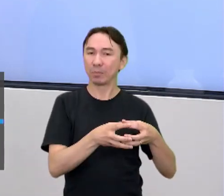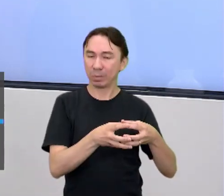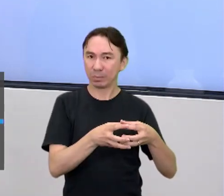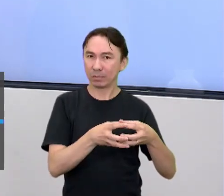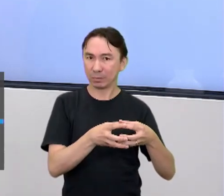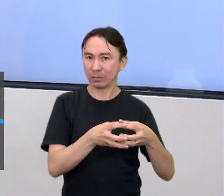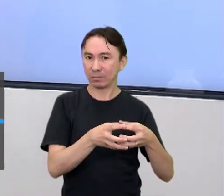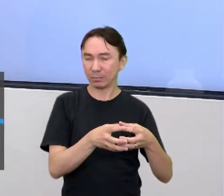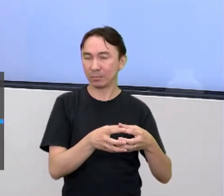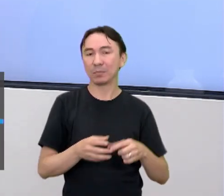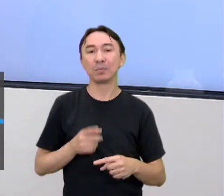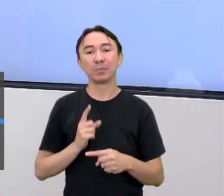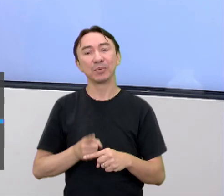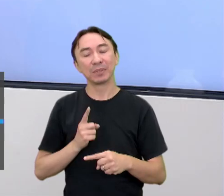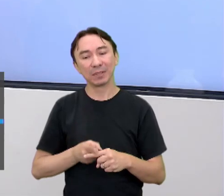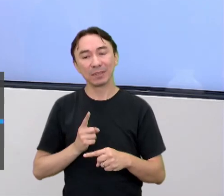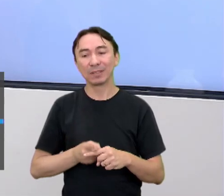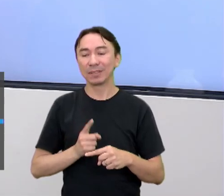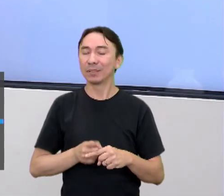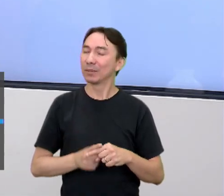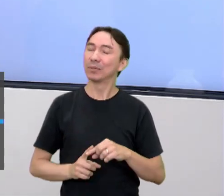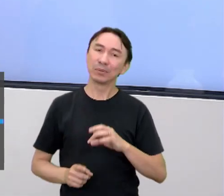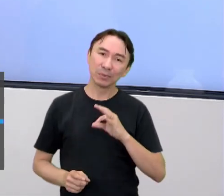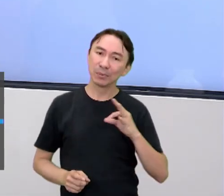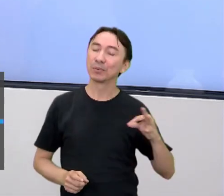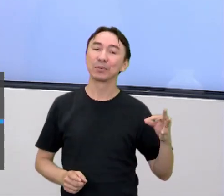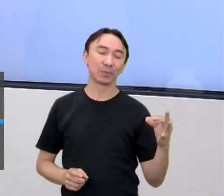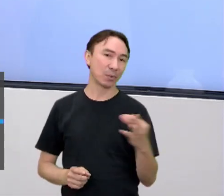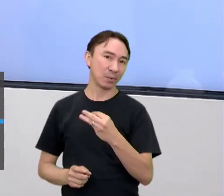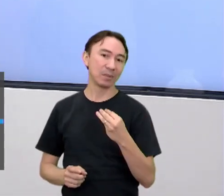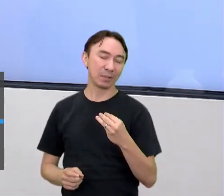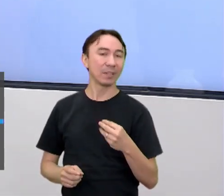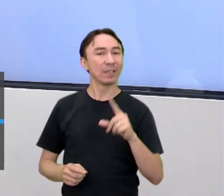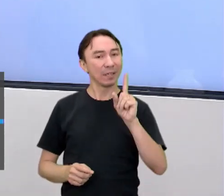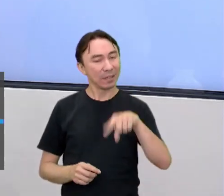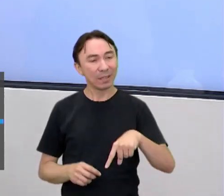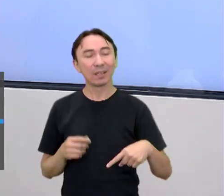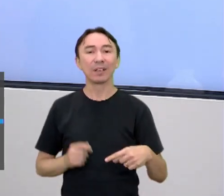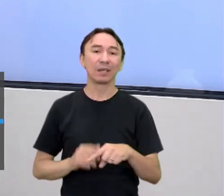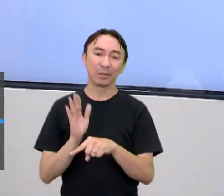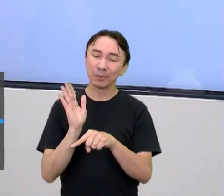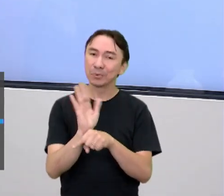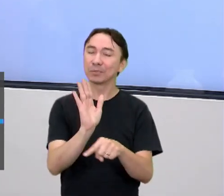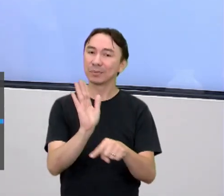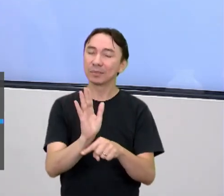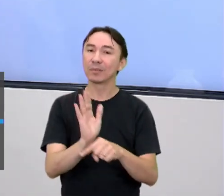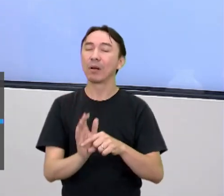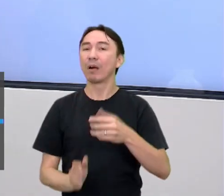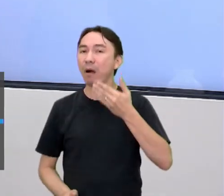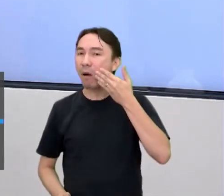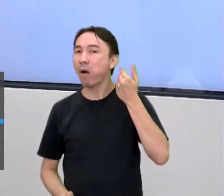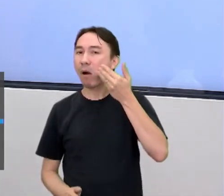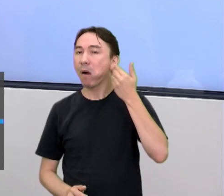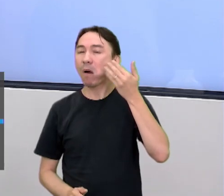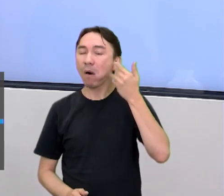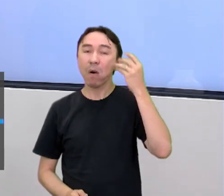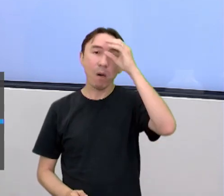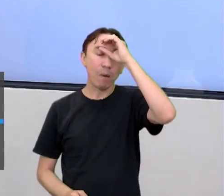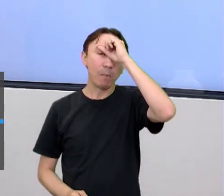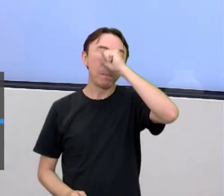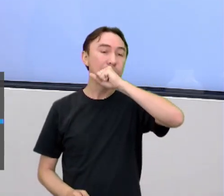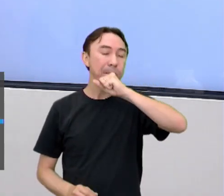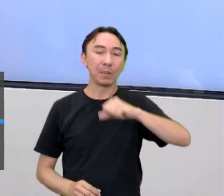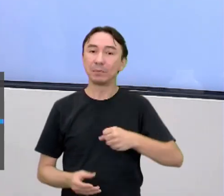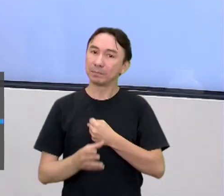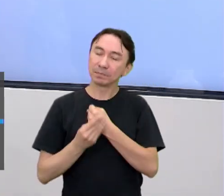quê? Porque todas as discussões, elas geram conhecimento, né? Parece que não, mas quando você se reúne aí com a galera, troca